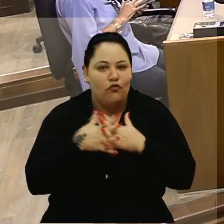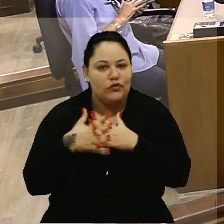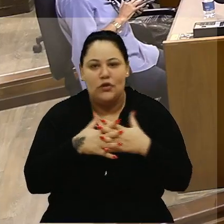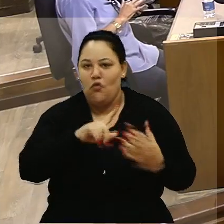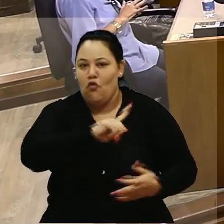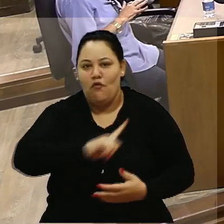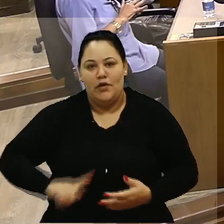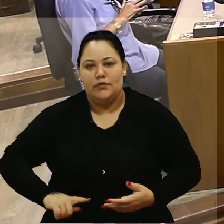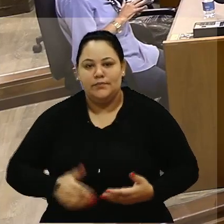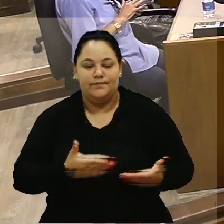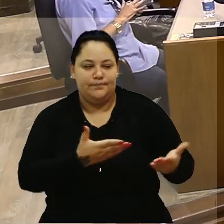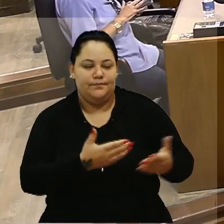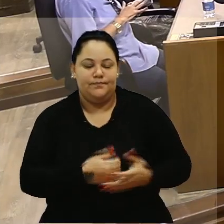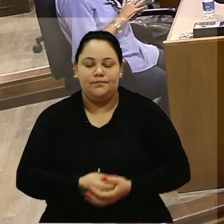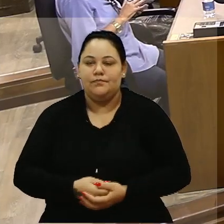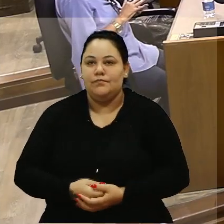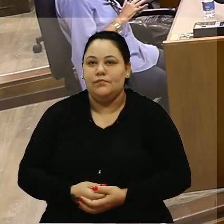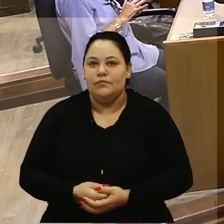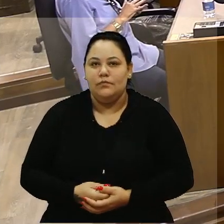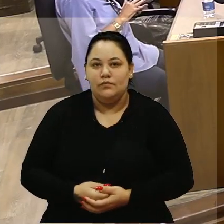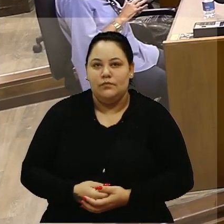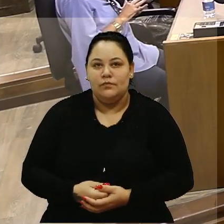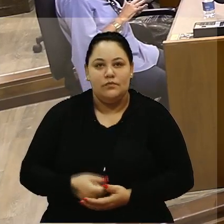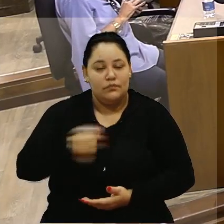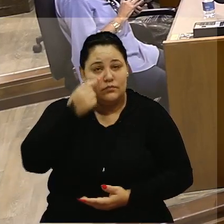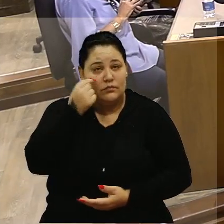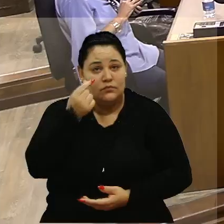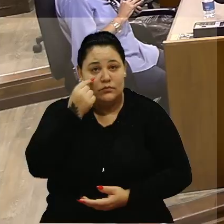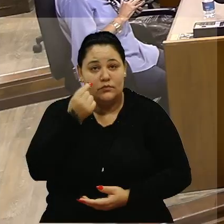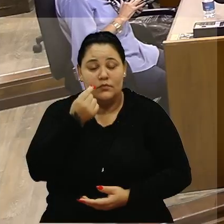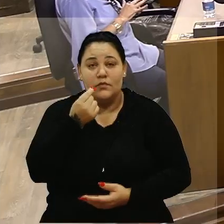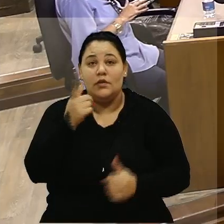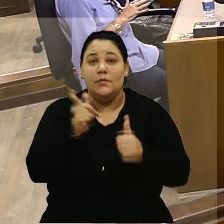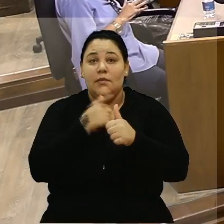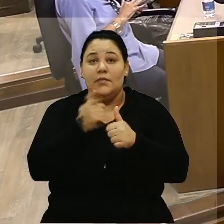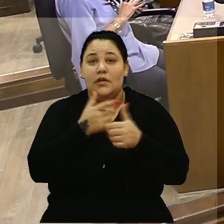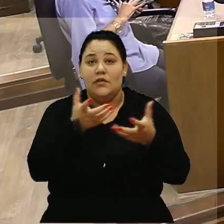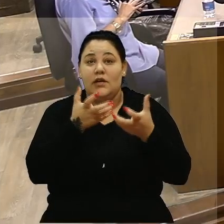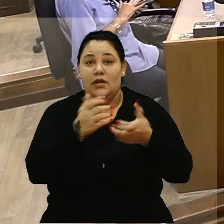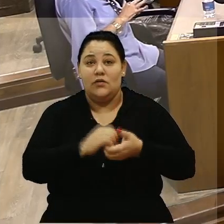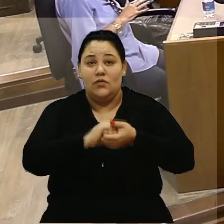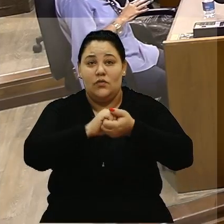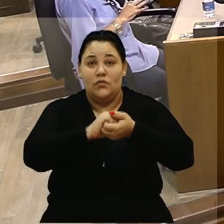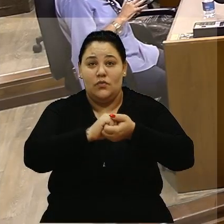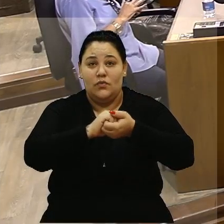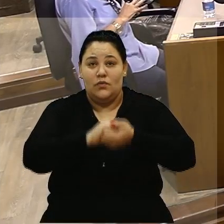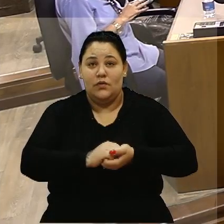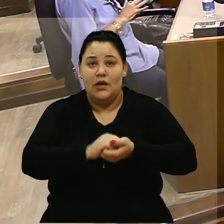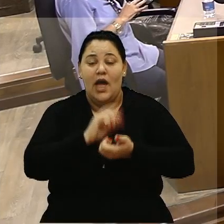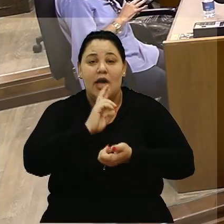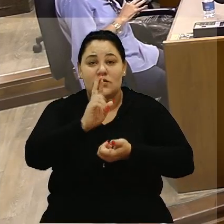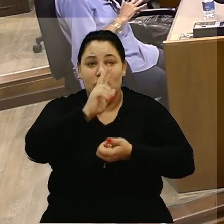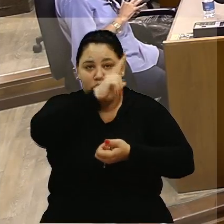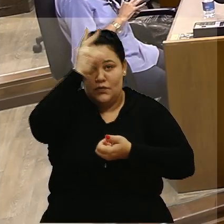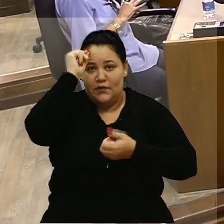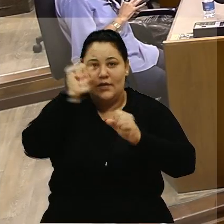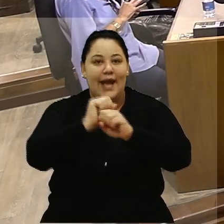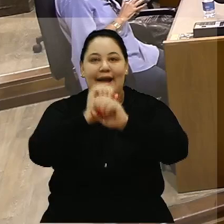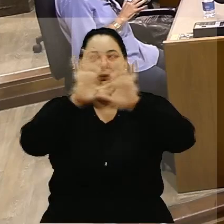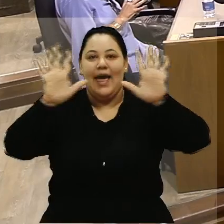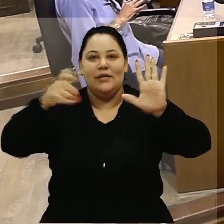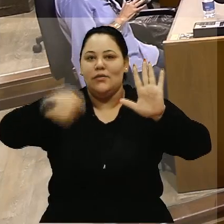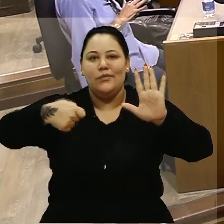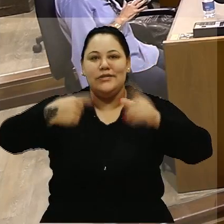Iago, eu primeiro quero cumprimentar a posição firme do prefeito, né? A resposta do prefeito está clara, não cabe mais